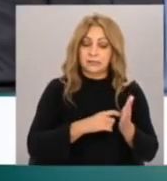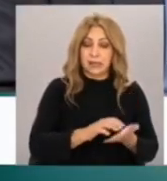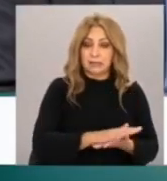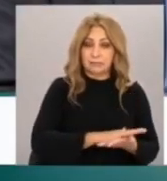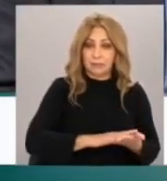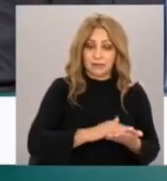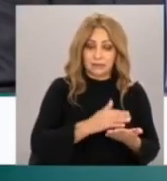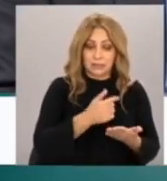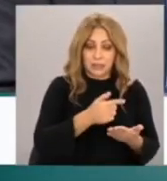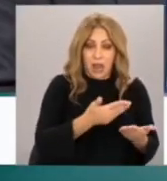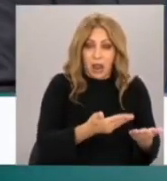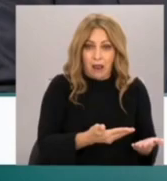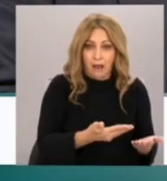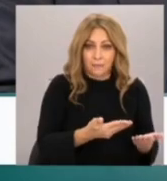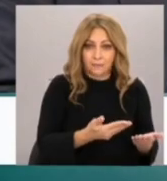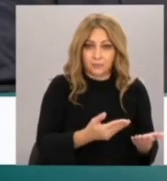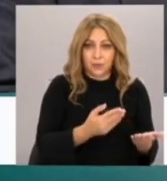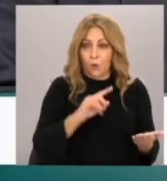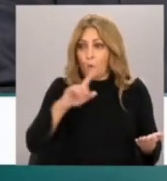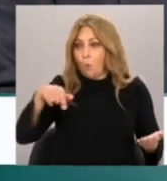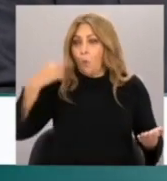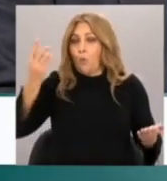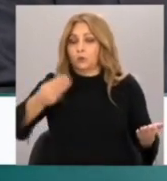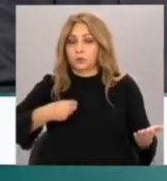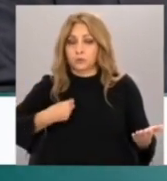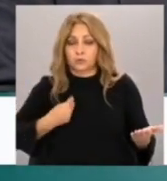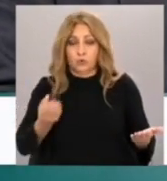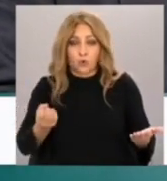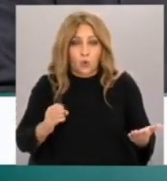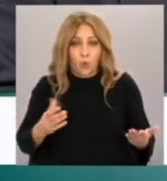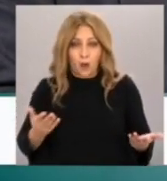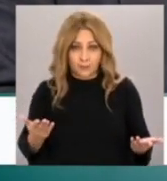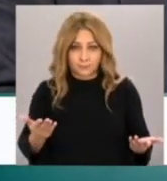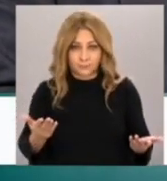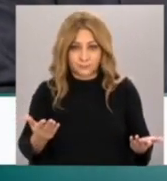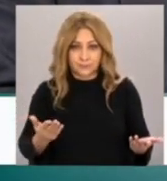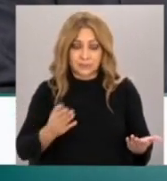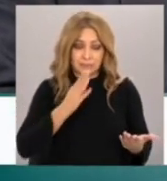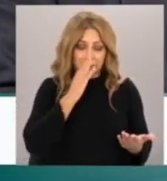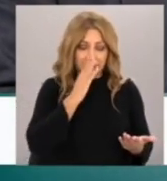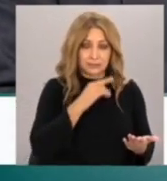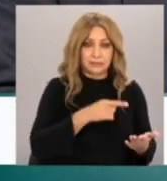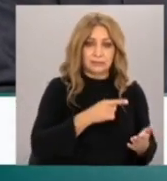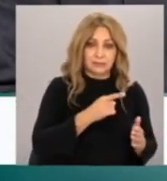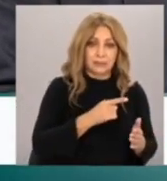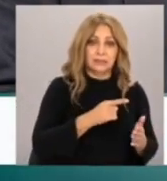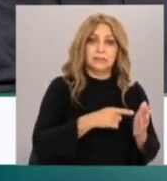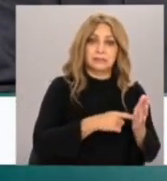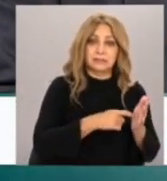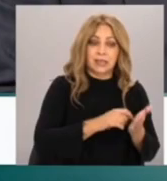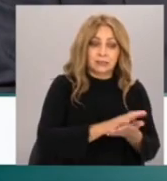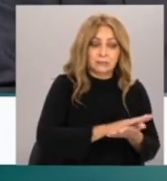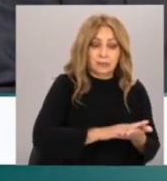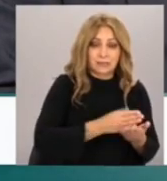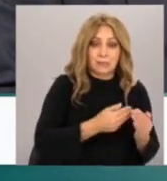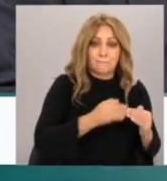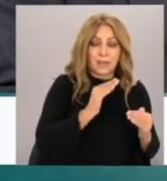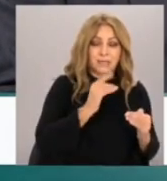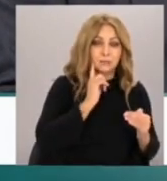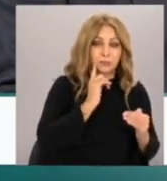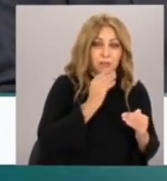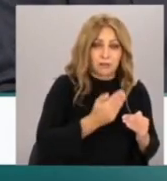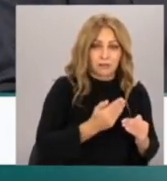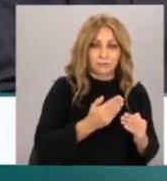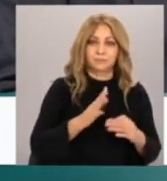vão acudir a outras sociedades que eles parecem menos Evidente sessão e nos casos menos evidentes é cultivar as idades base para satisfazer portanto também para isso